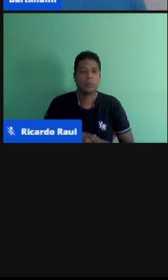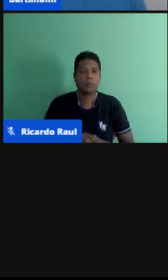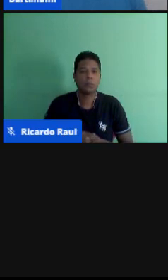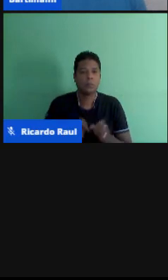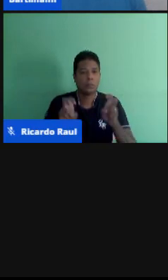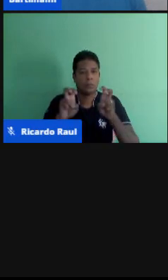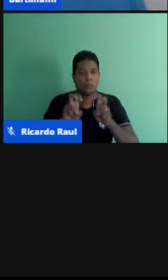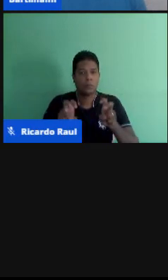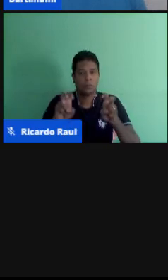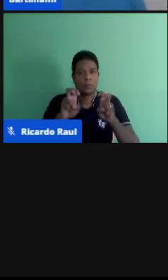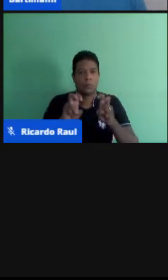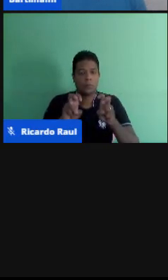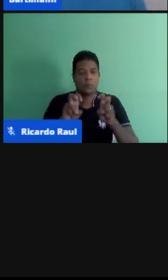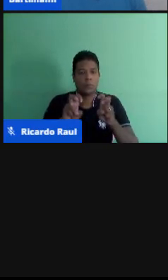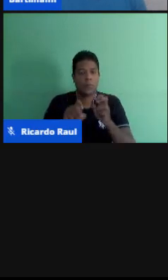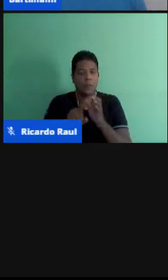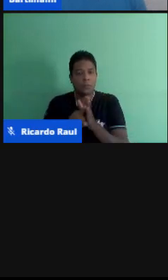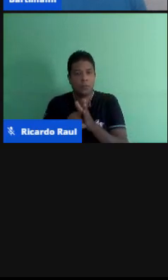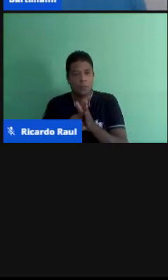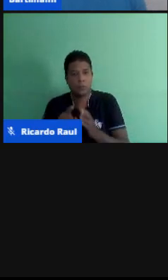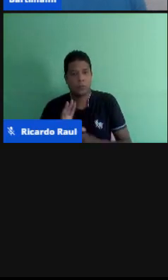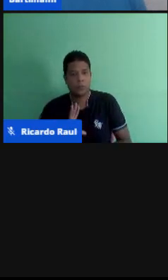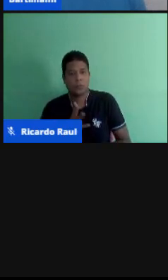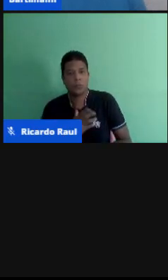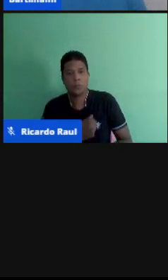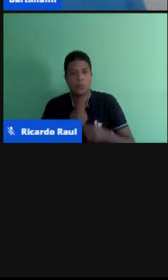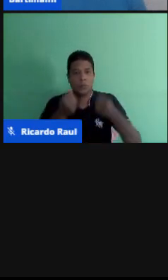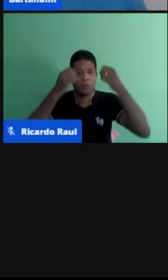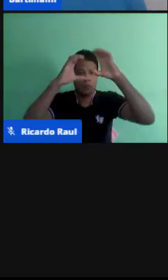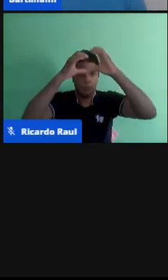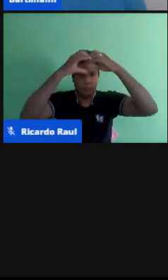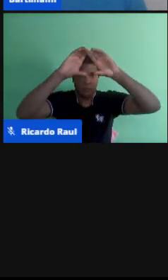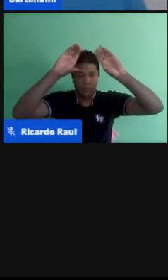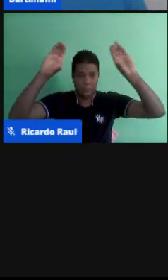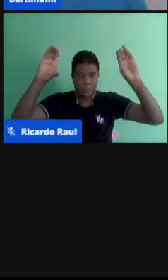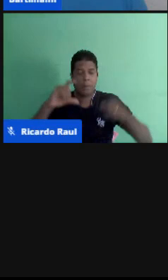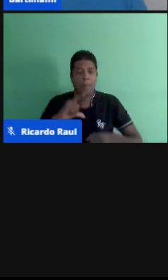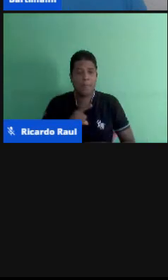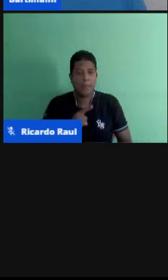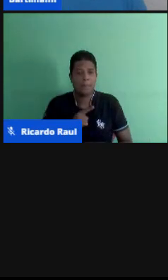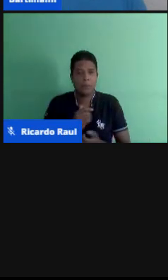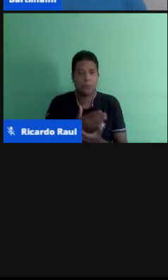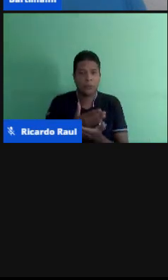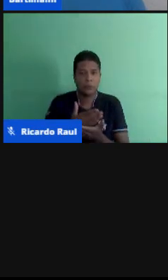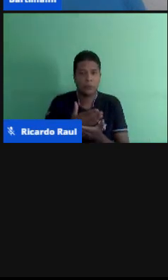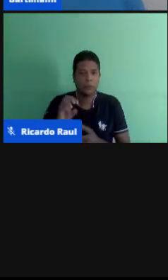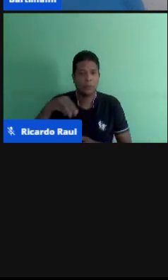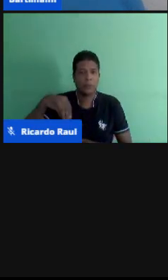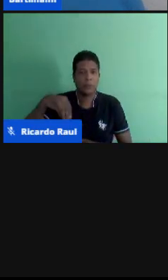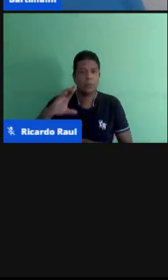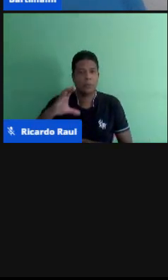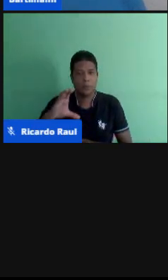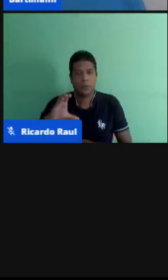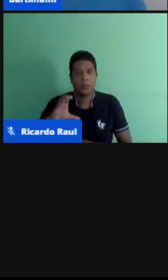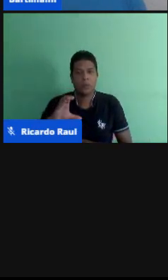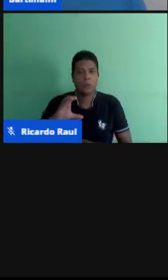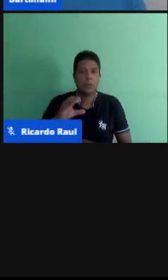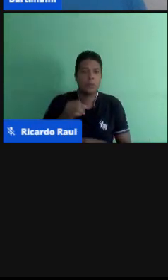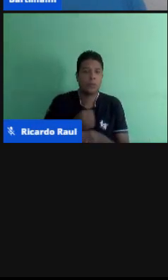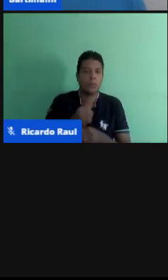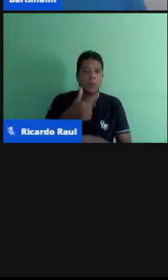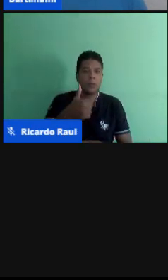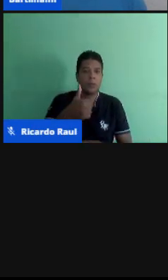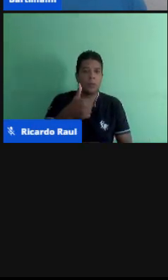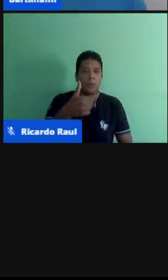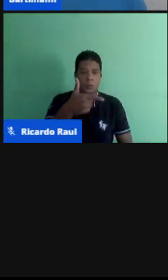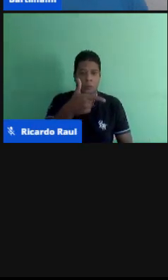programação em nuvem, né, na aprendizagem de máquina. Então, esse projeto tem início em março de 2015, quando numa reunião lá